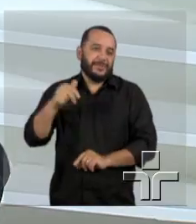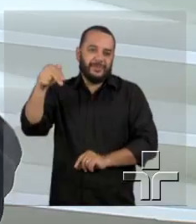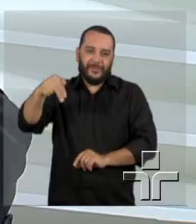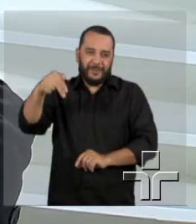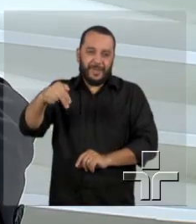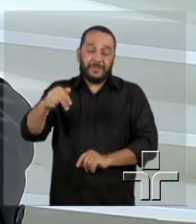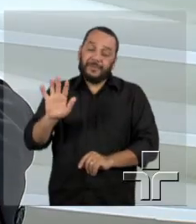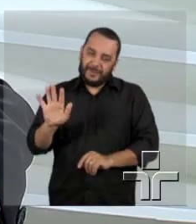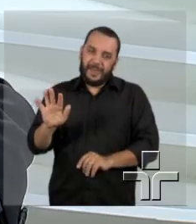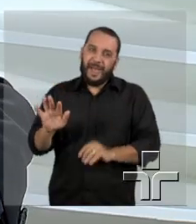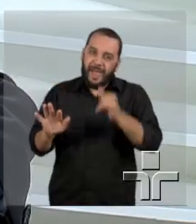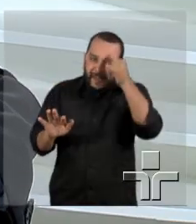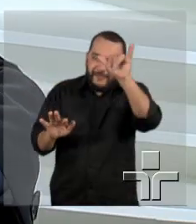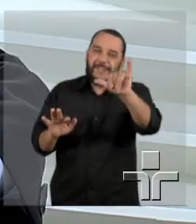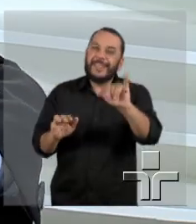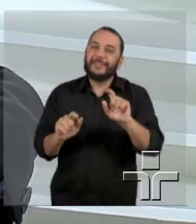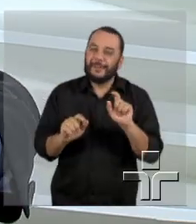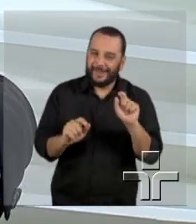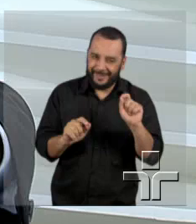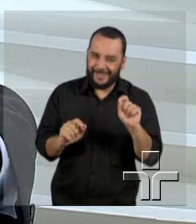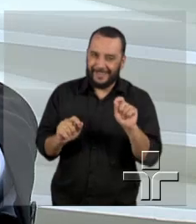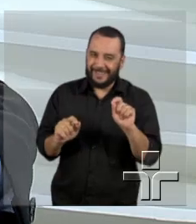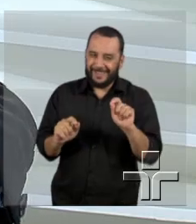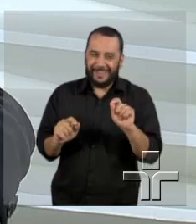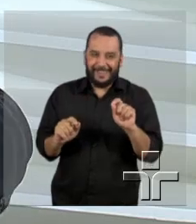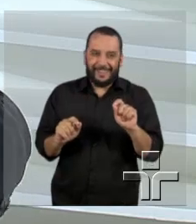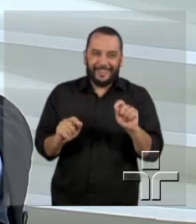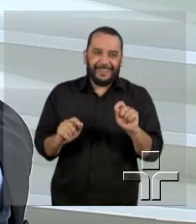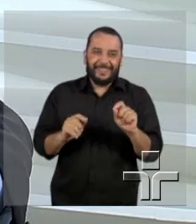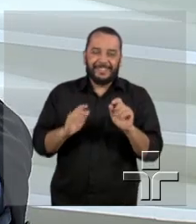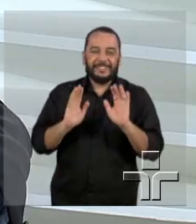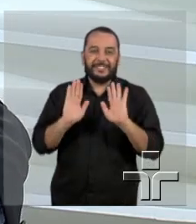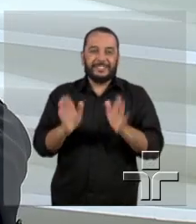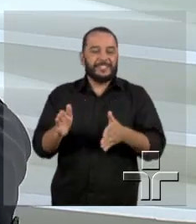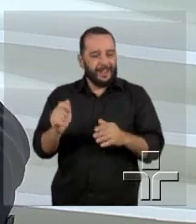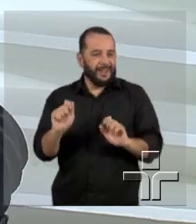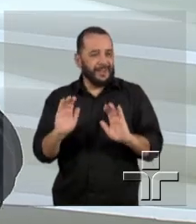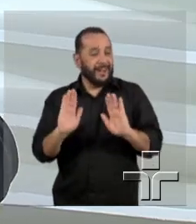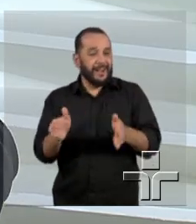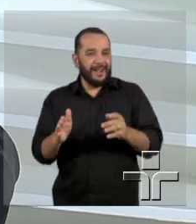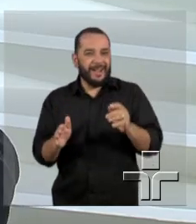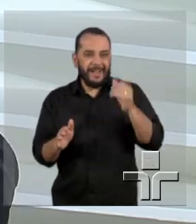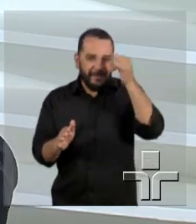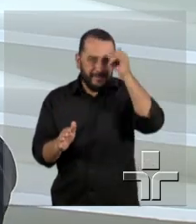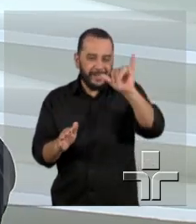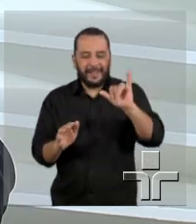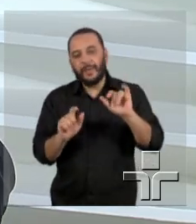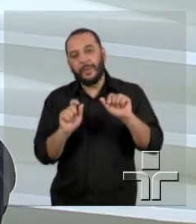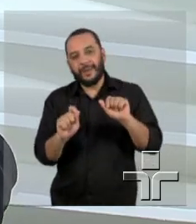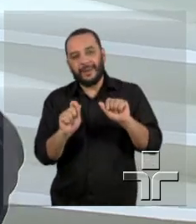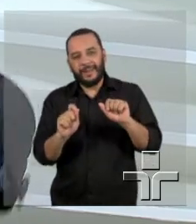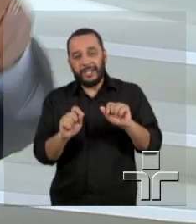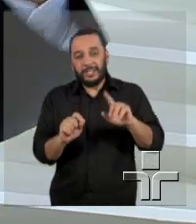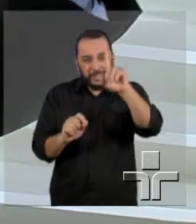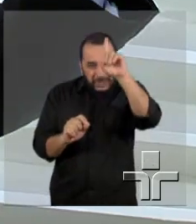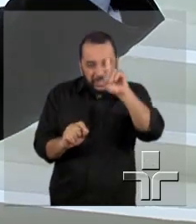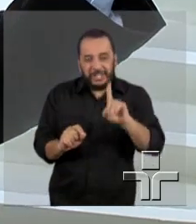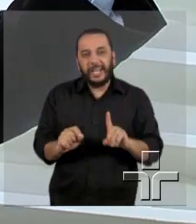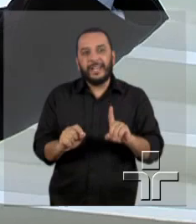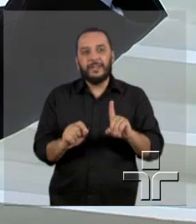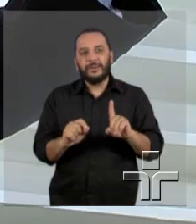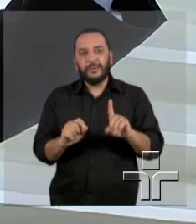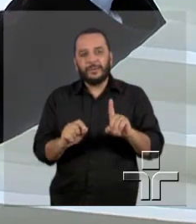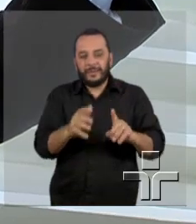evitaria, digamos, cerceamentos, constrangimentos, privações de direitos, que,